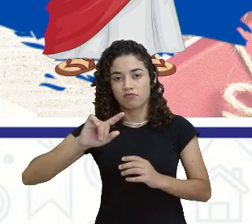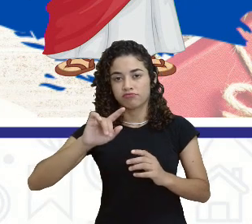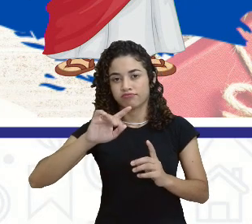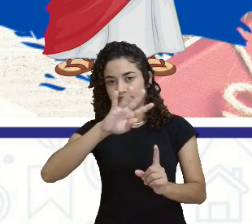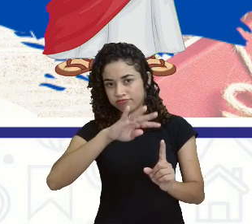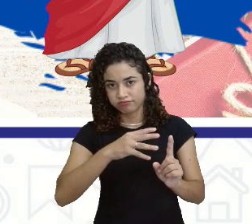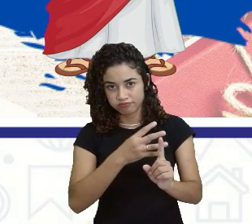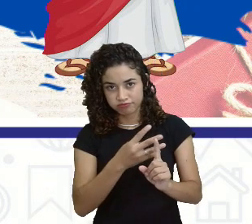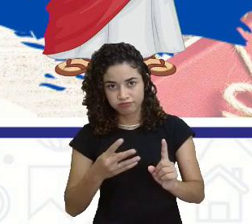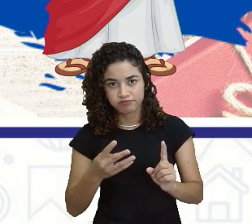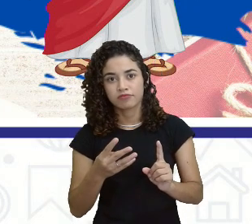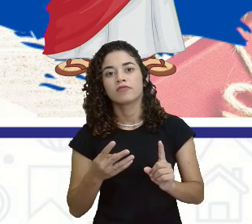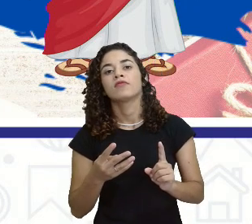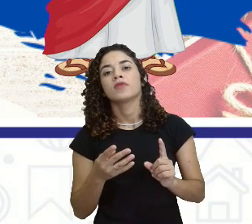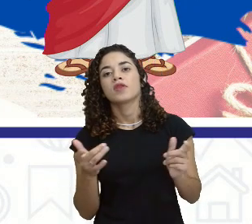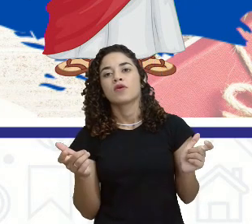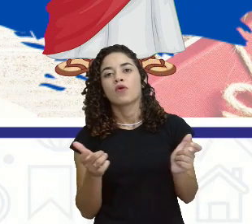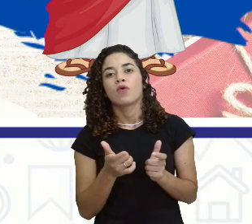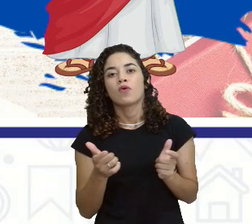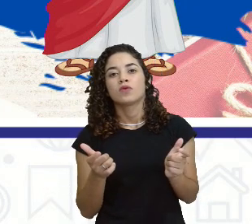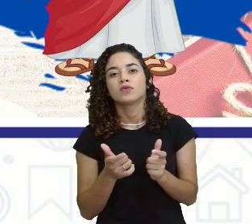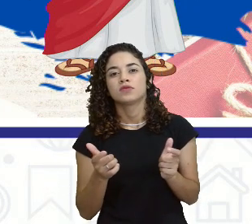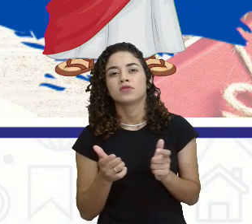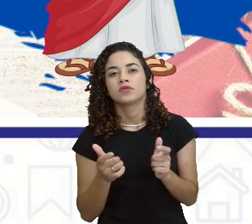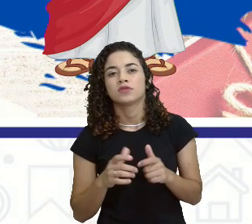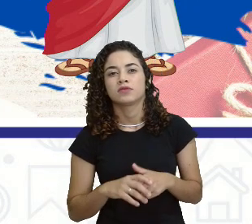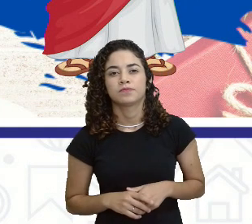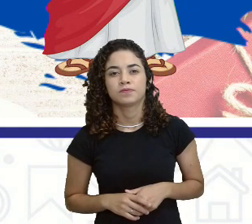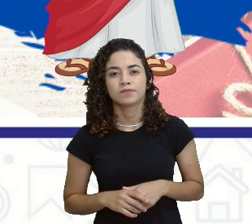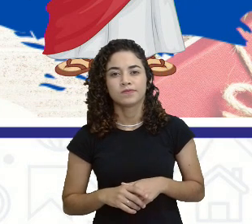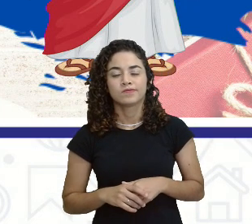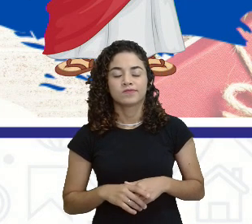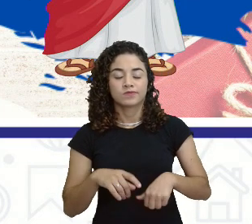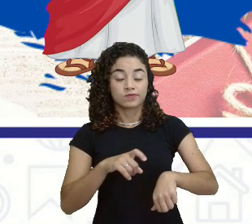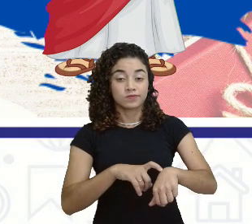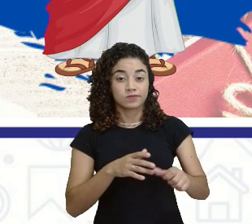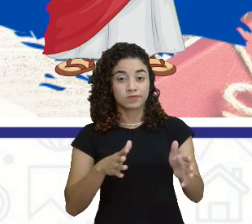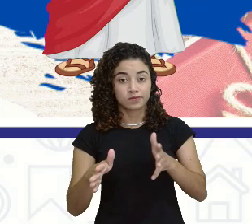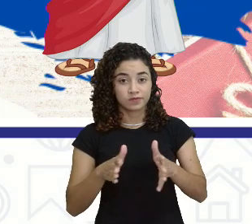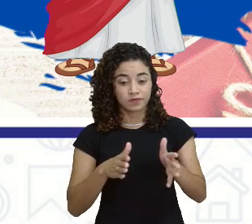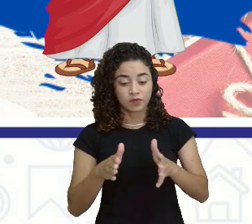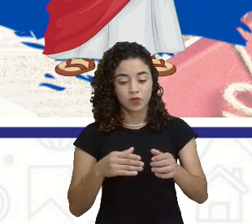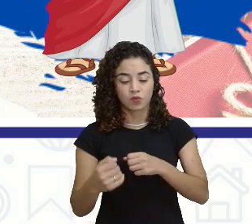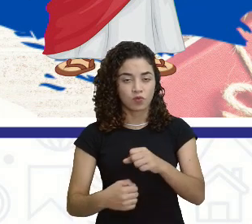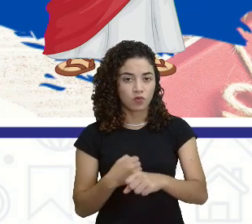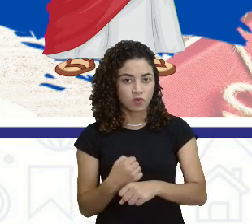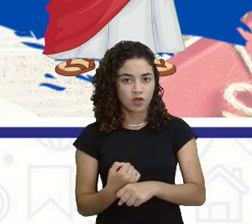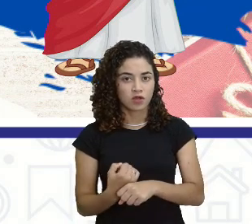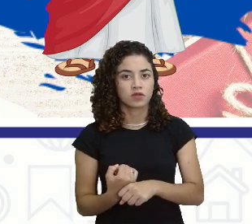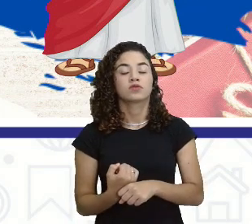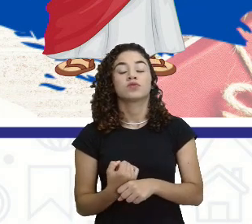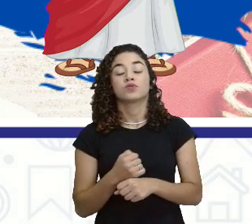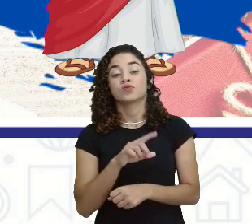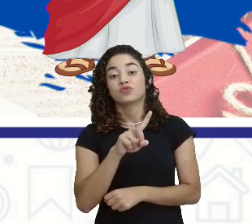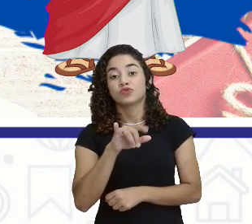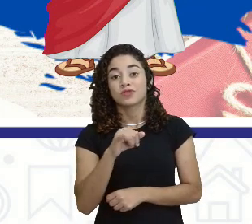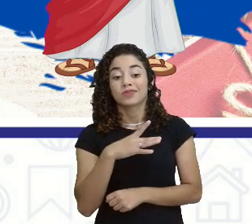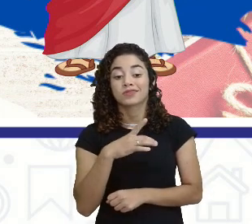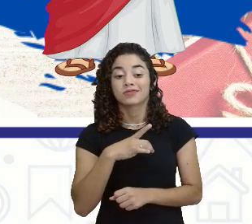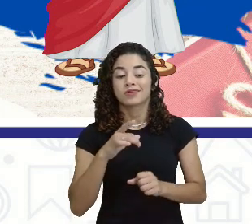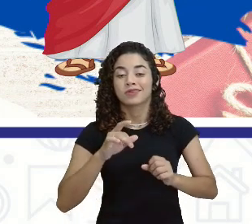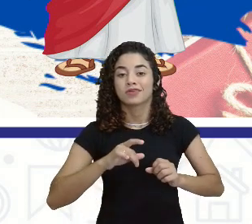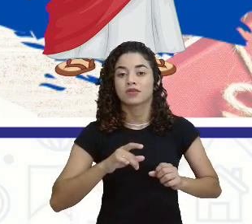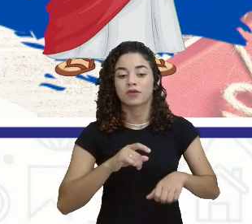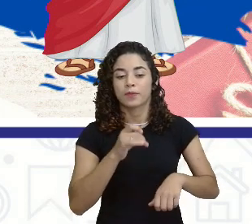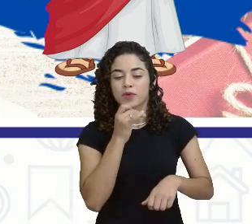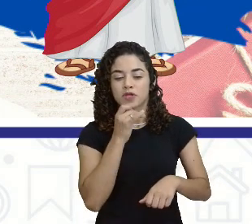no solstício, né? O solstício é o período do ano onde os dias eles têm duração diferente, né? Maior